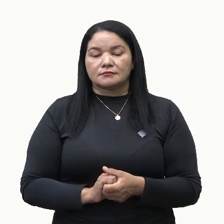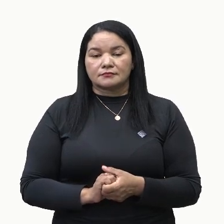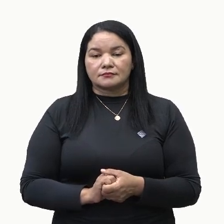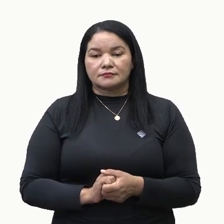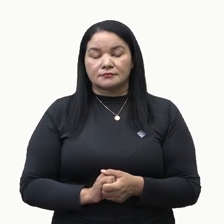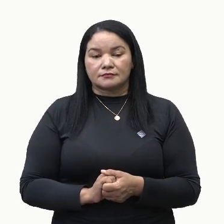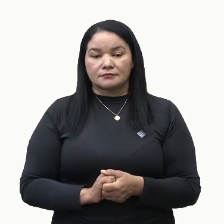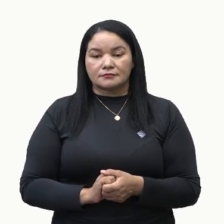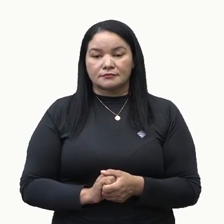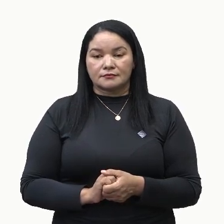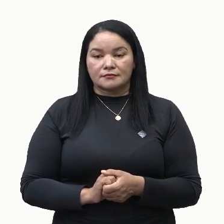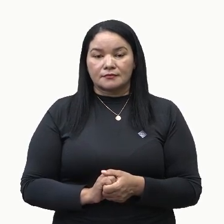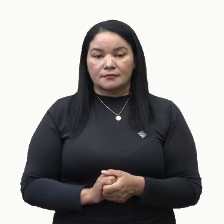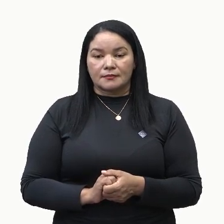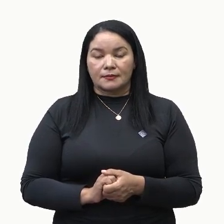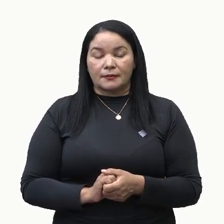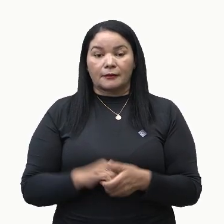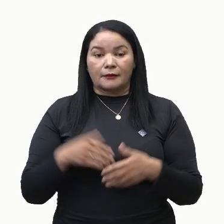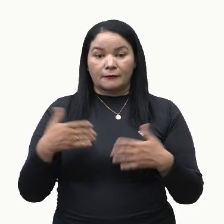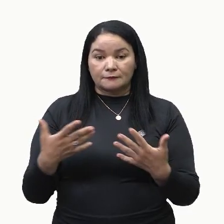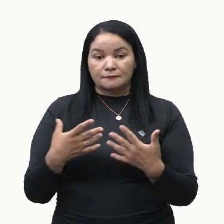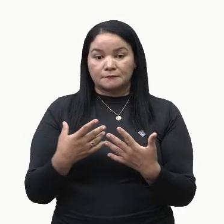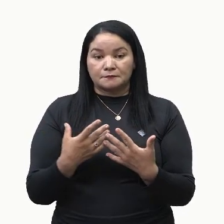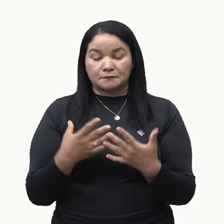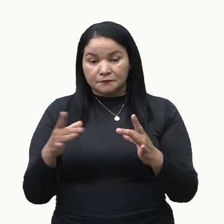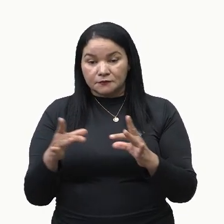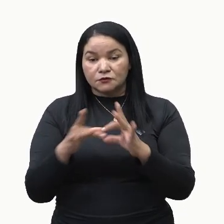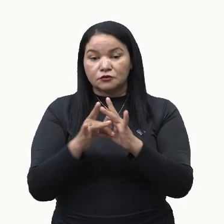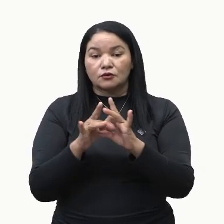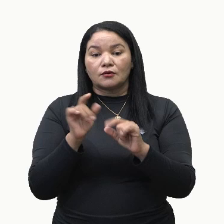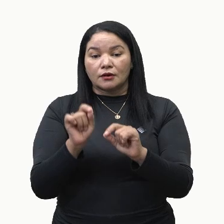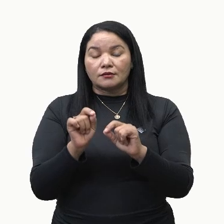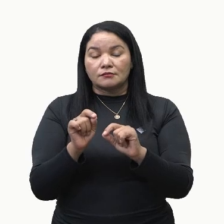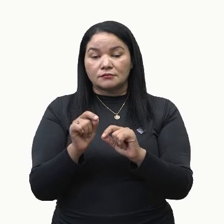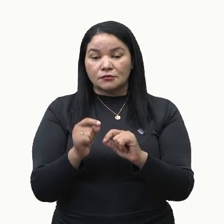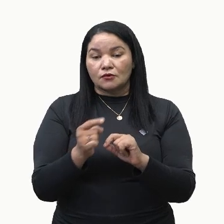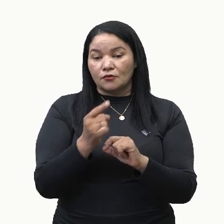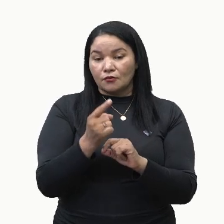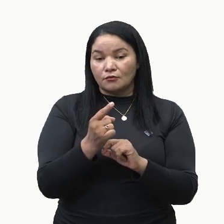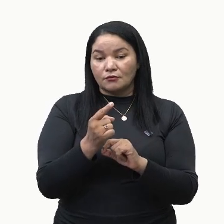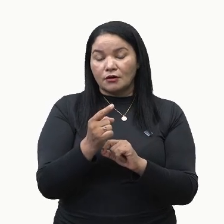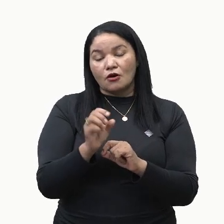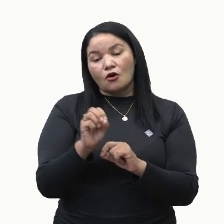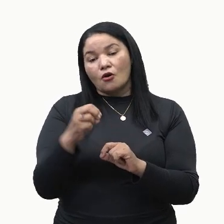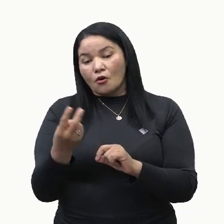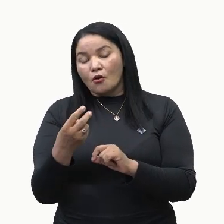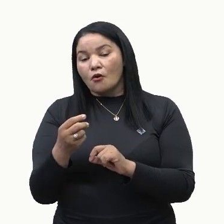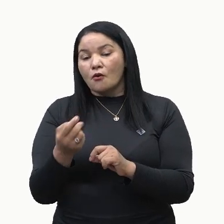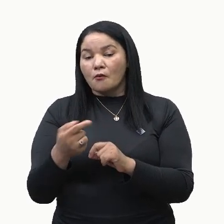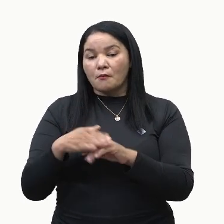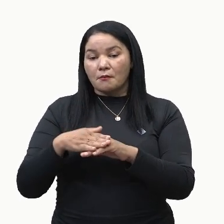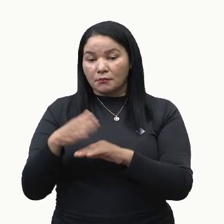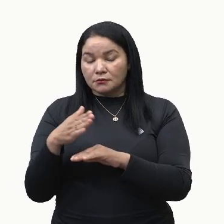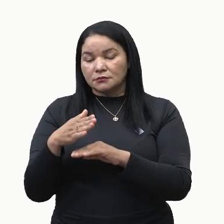Vai ter um sentido completo. Ele é constituído por uma ou mais orações.